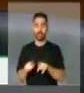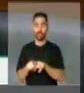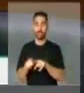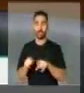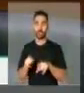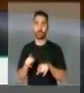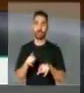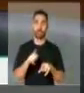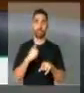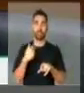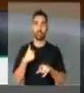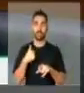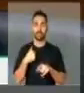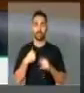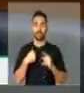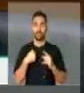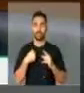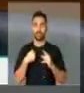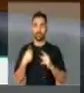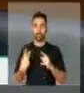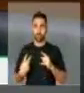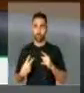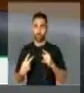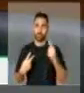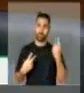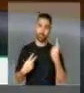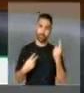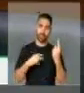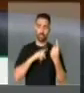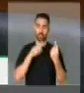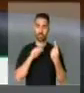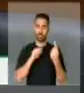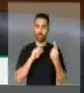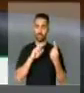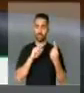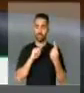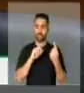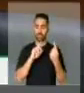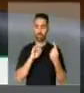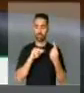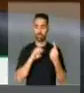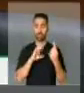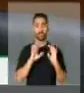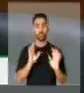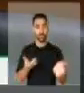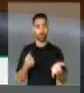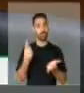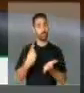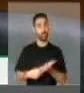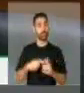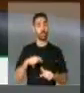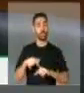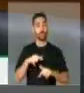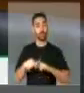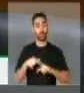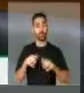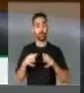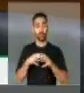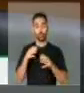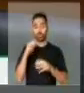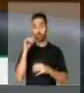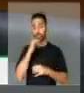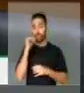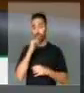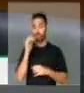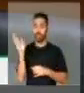sucedendo o deputado Zaratini neste grupo como presidente, já temos uma agenda de trabalho com a delegação italiana que virá ao